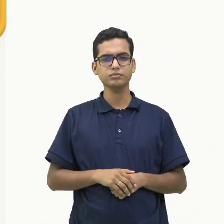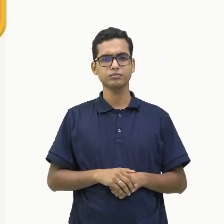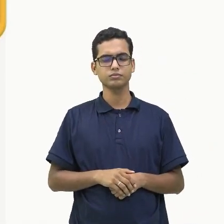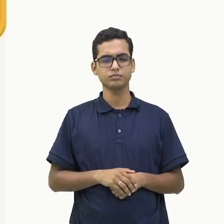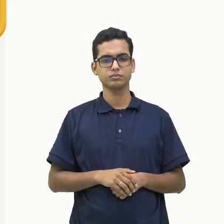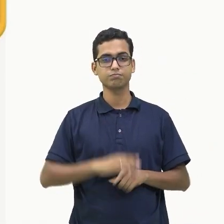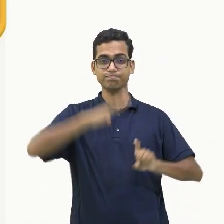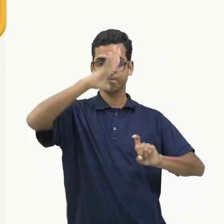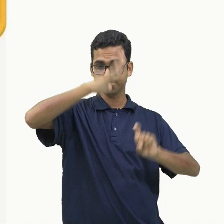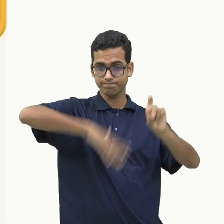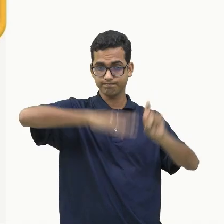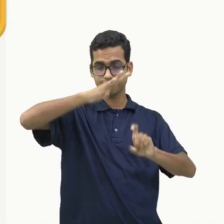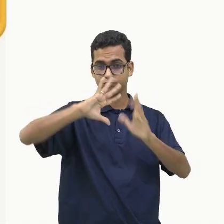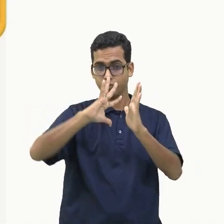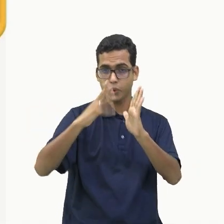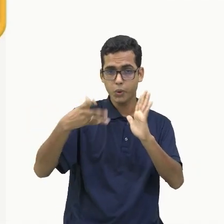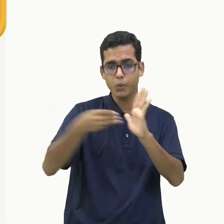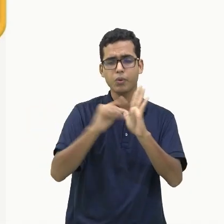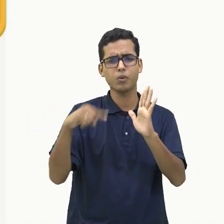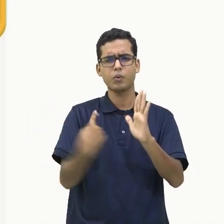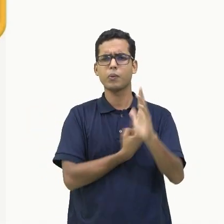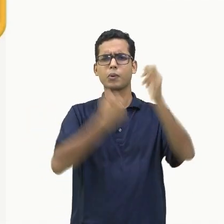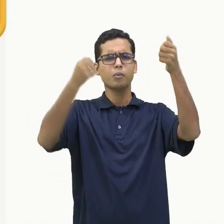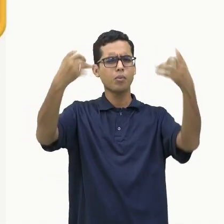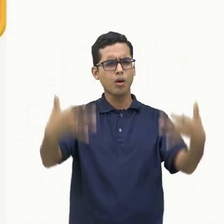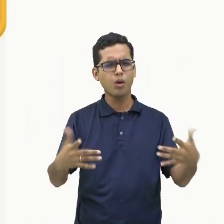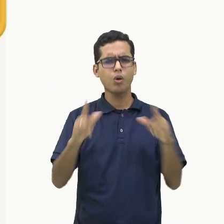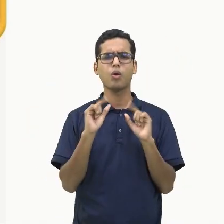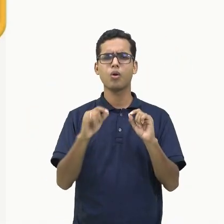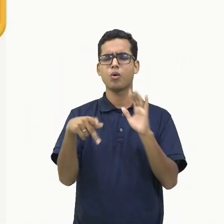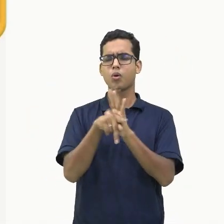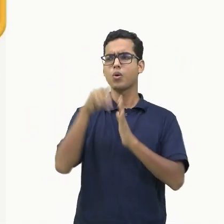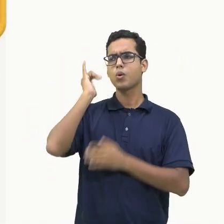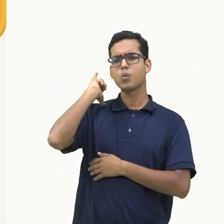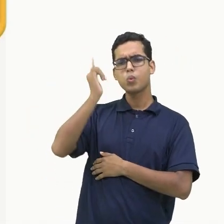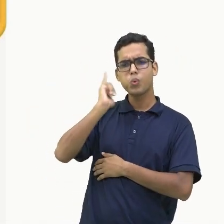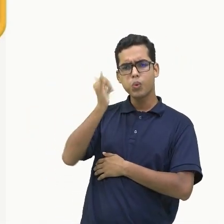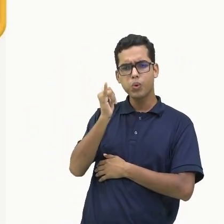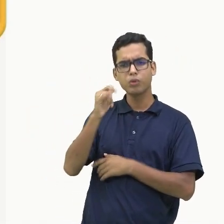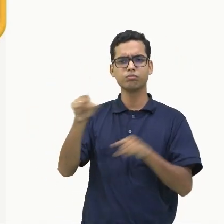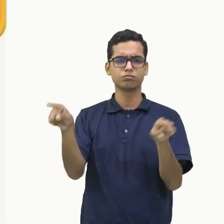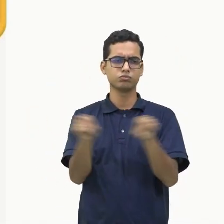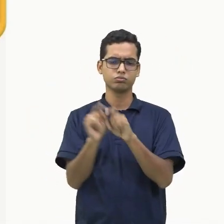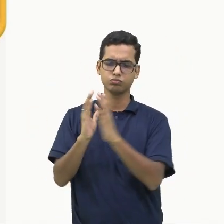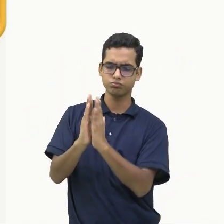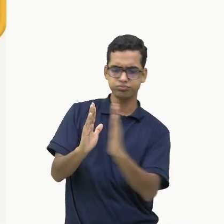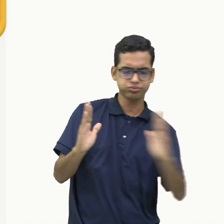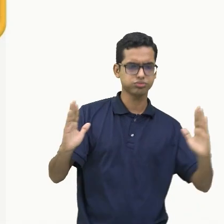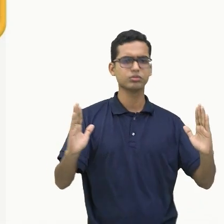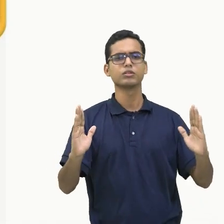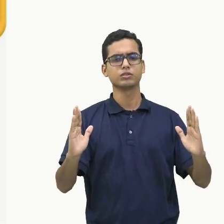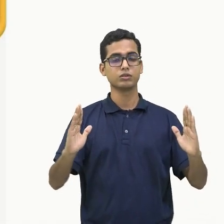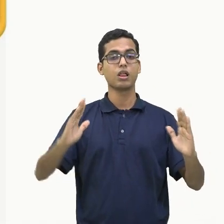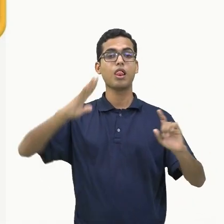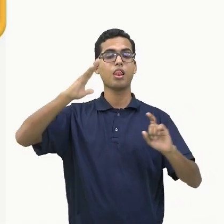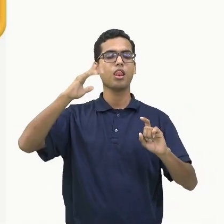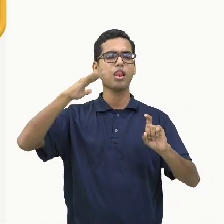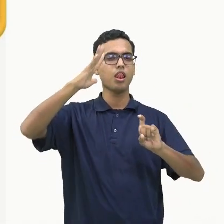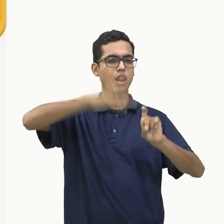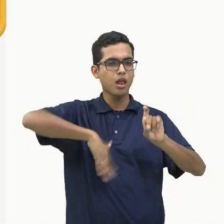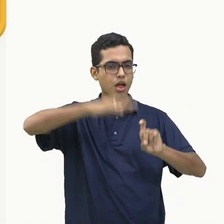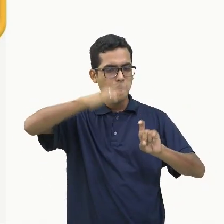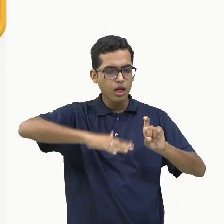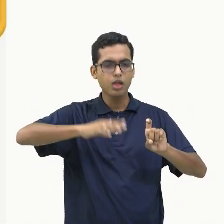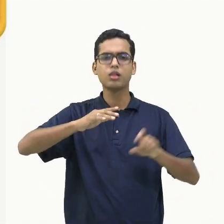amazônicos, nós explanamos, né, uma narrativa que foi a lenda da cobra